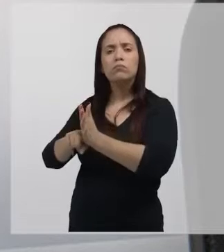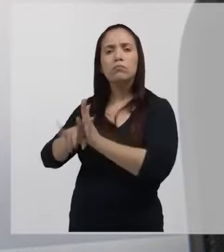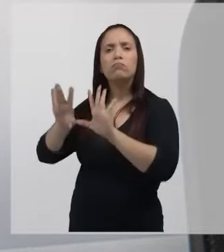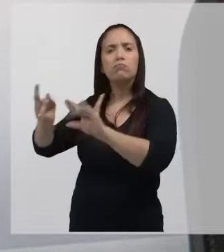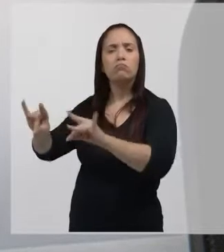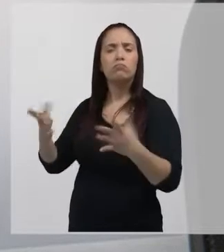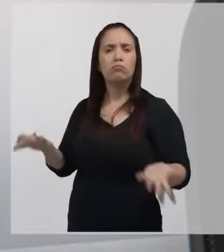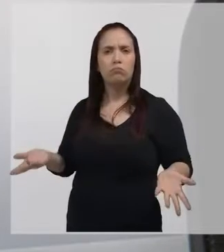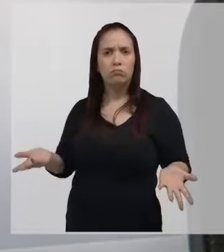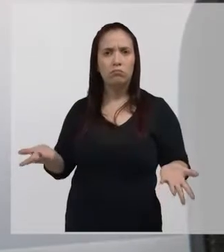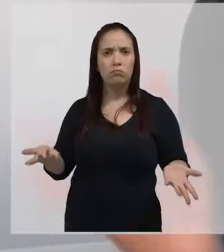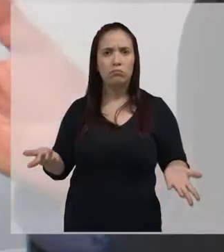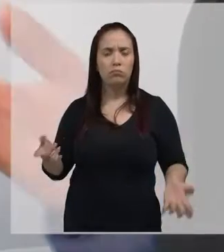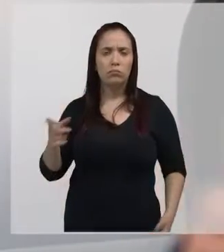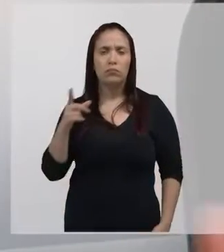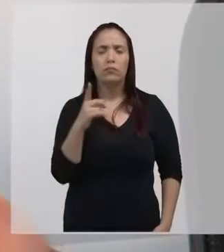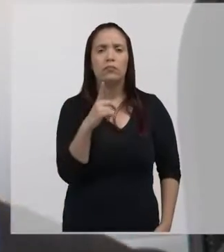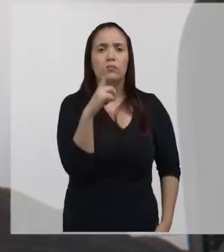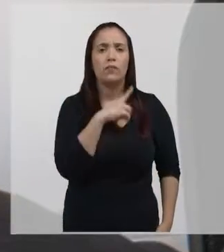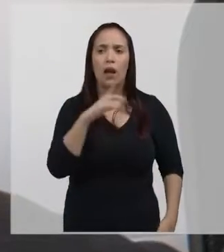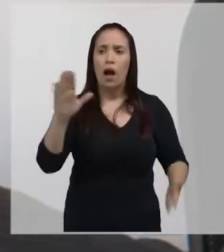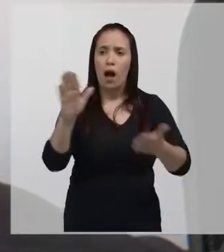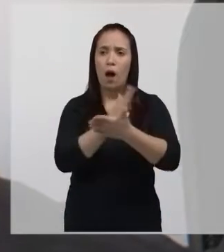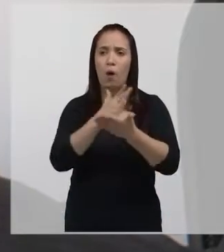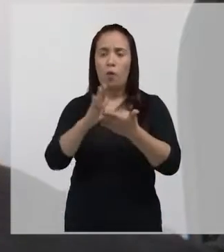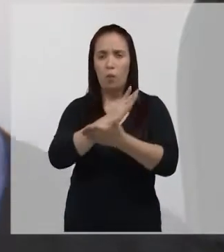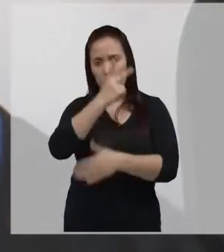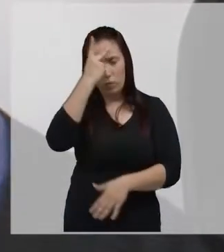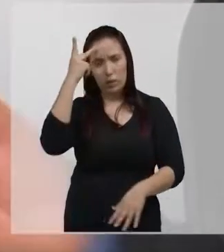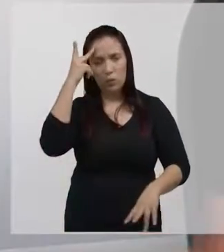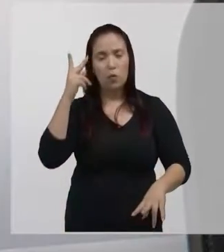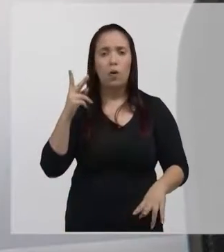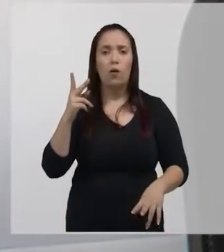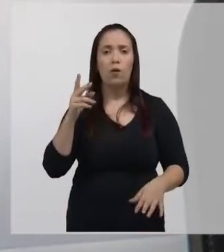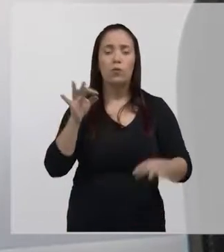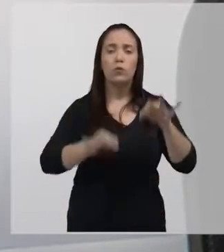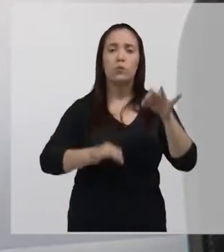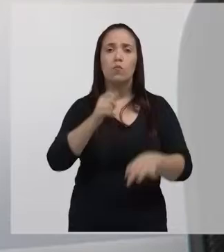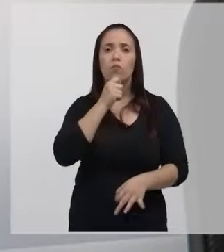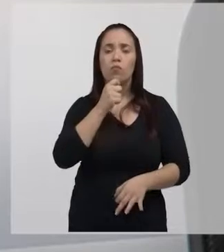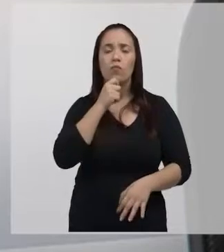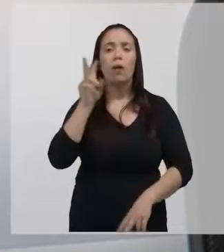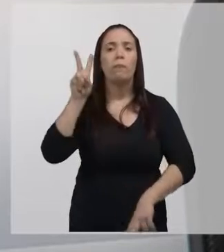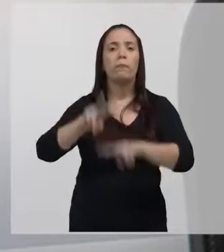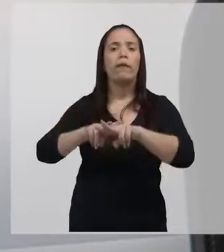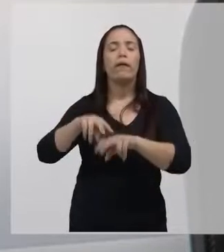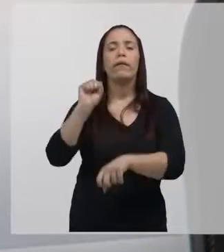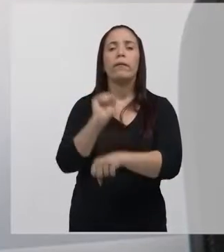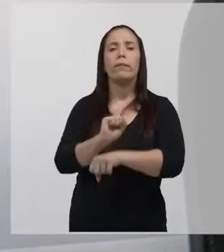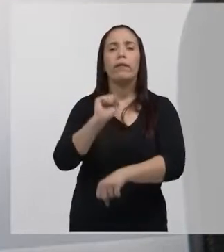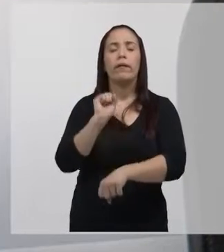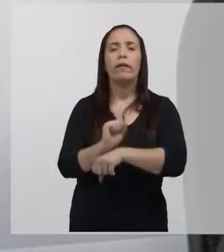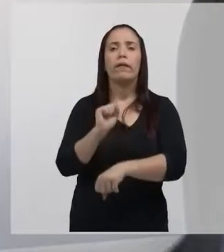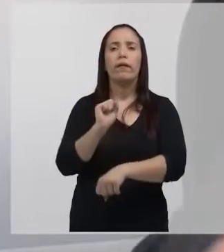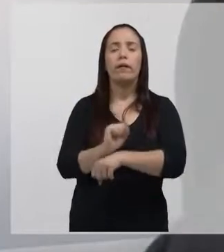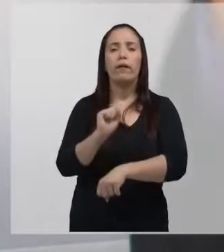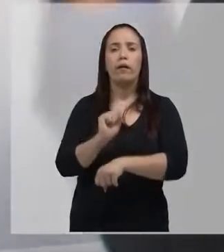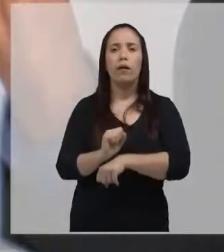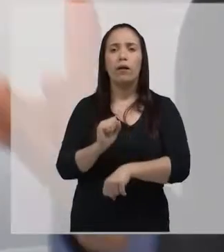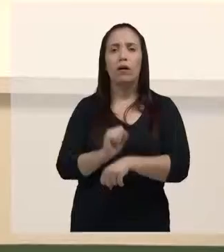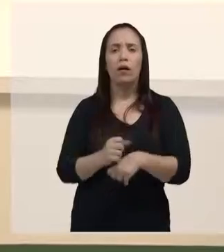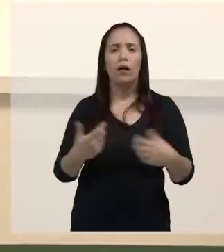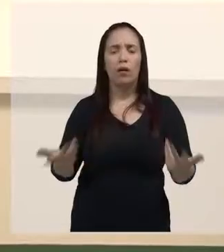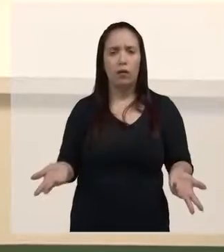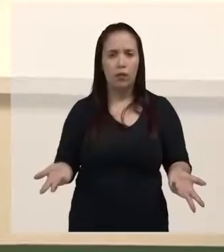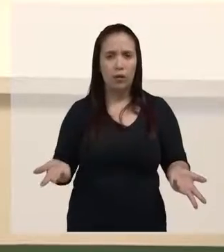que pessoas que nem foram ainda julgadas estão presos. Luiz. E tem gente que consegue levar a discussão da sua prisão até o